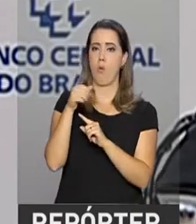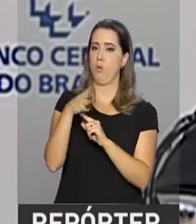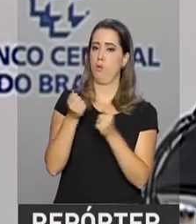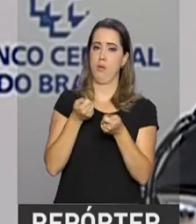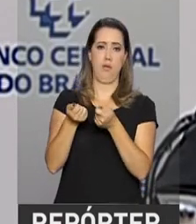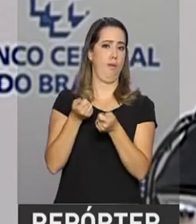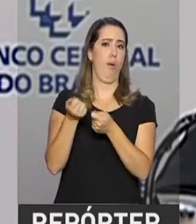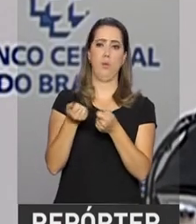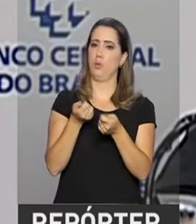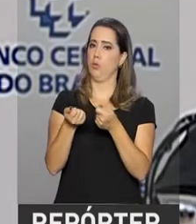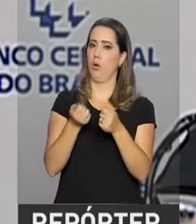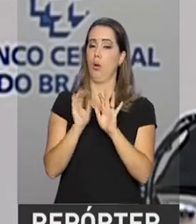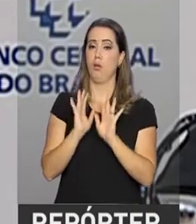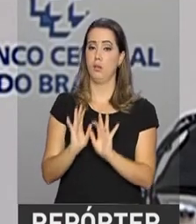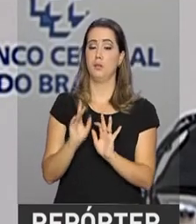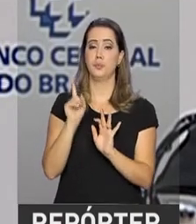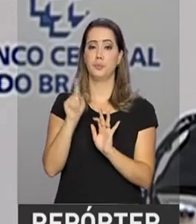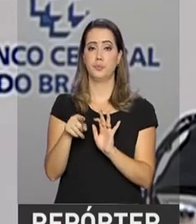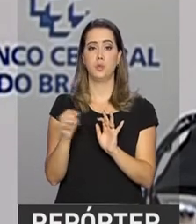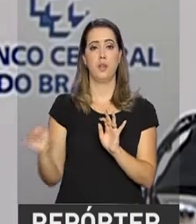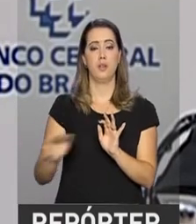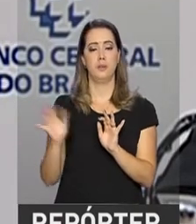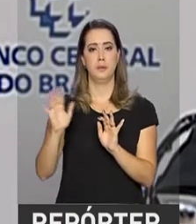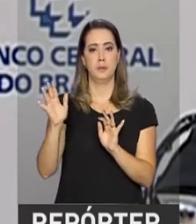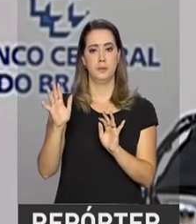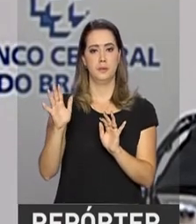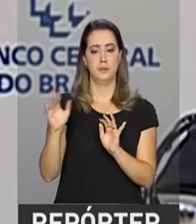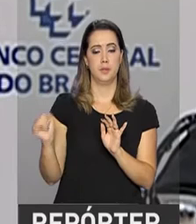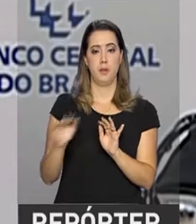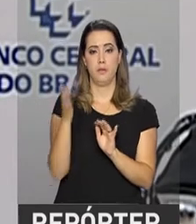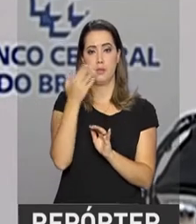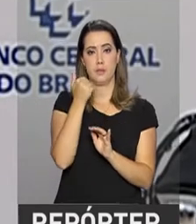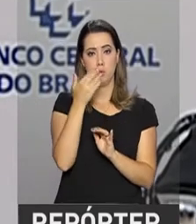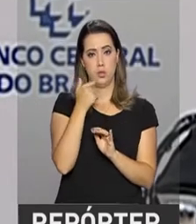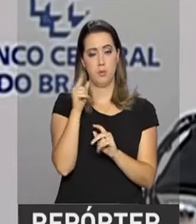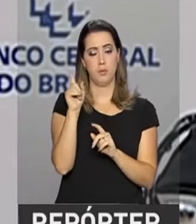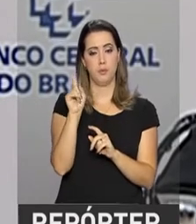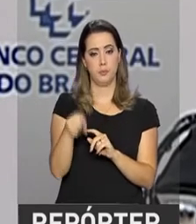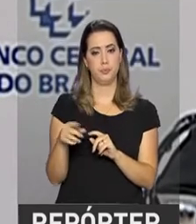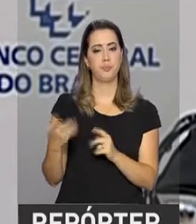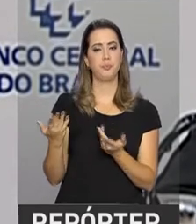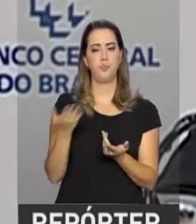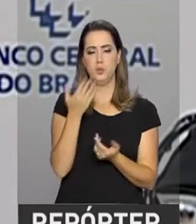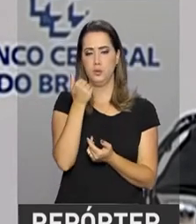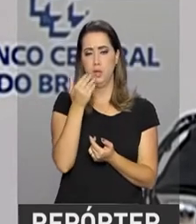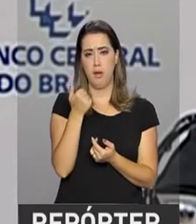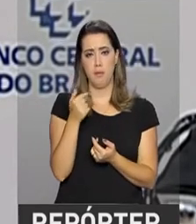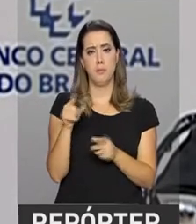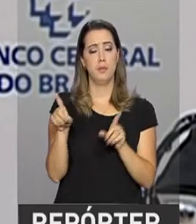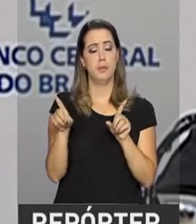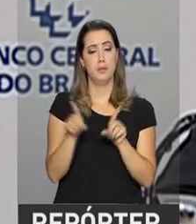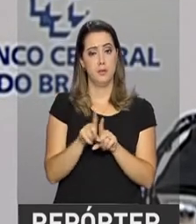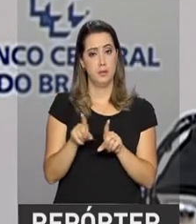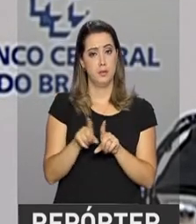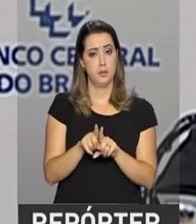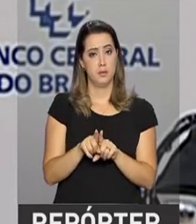dele que é a inflação de alimentos a inflação de alimentos teve